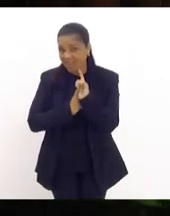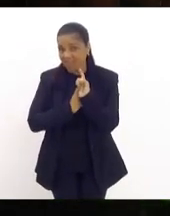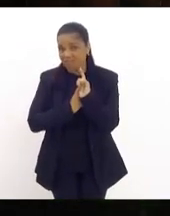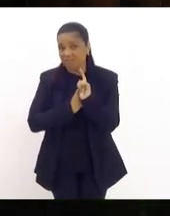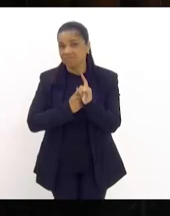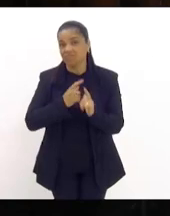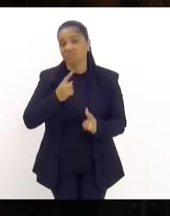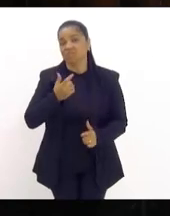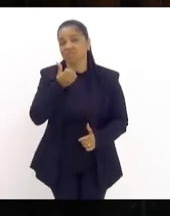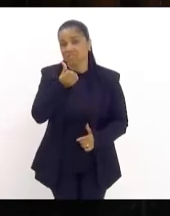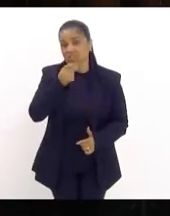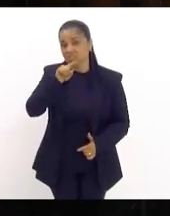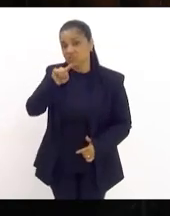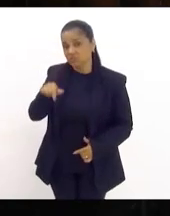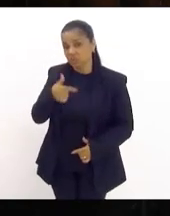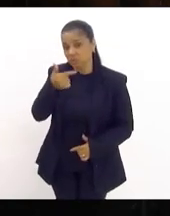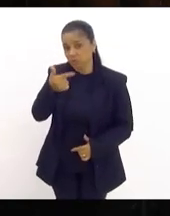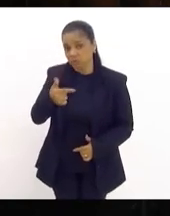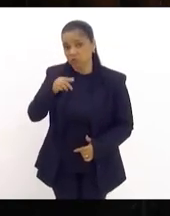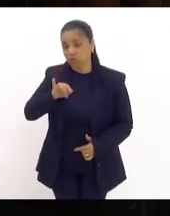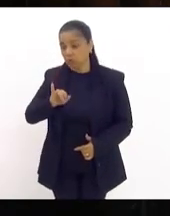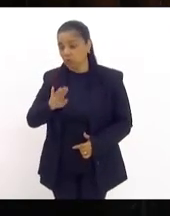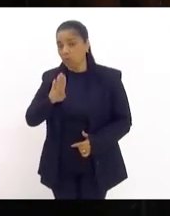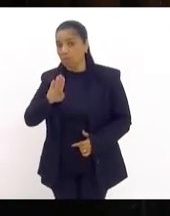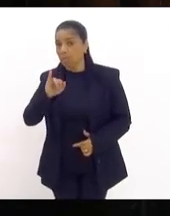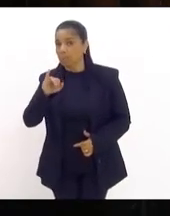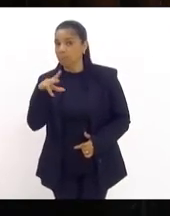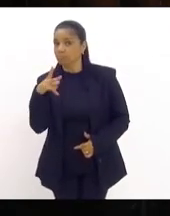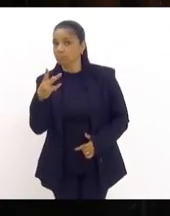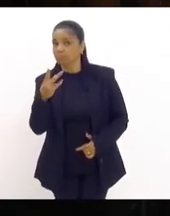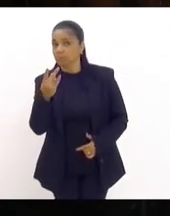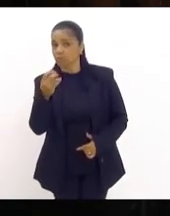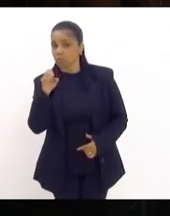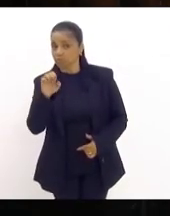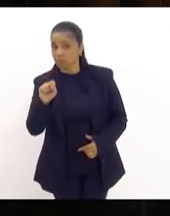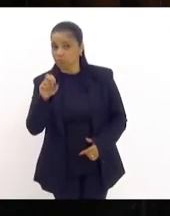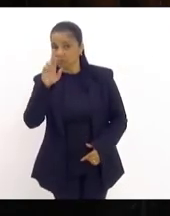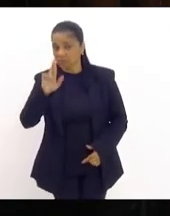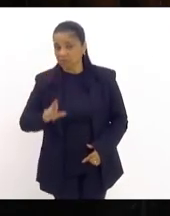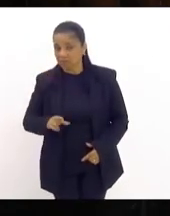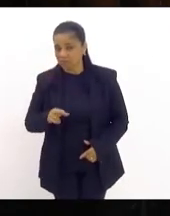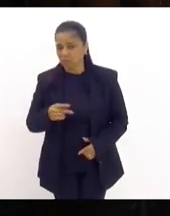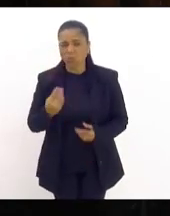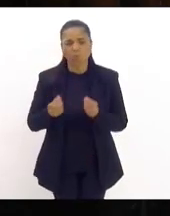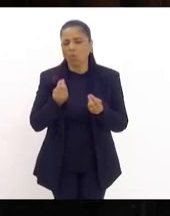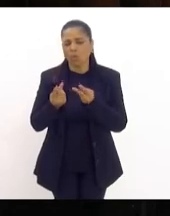reais. Ora, como é que as duas empresas